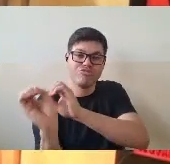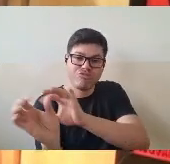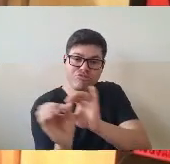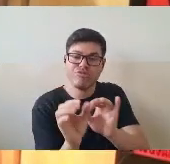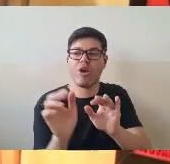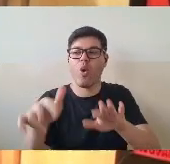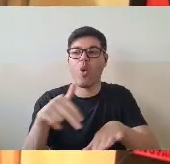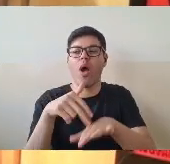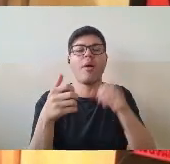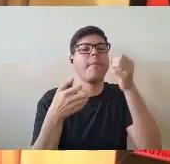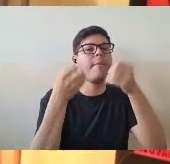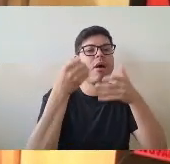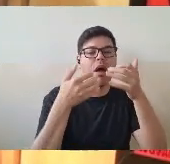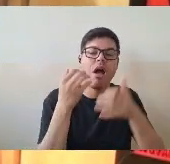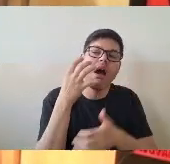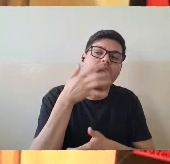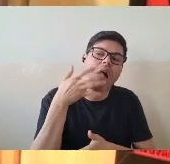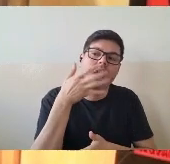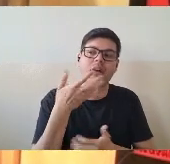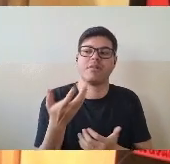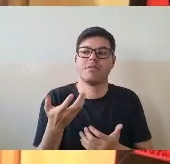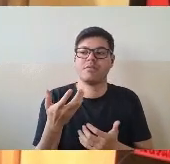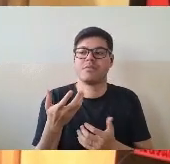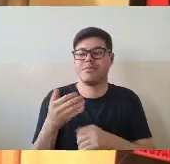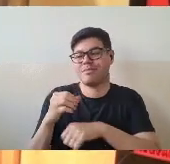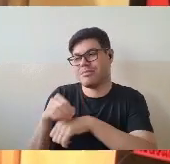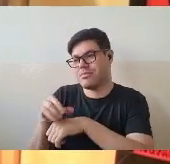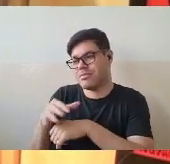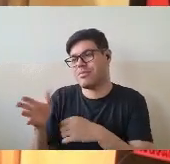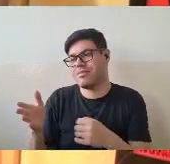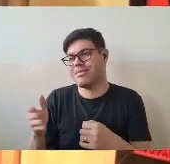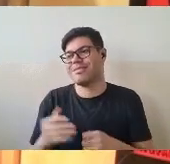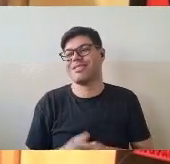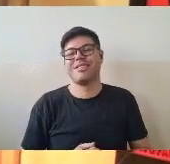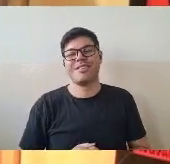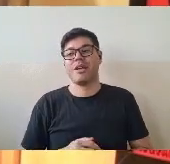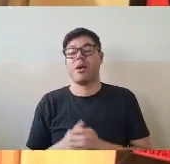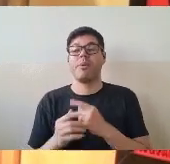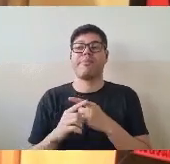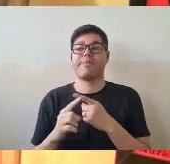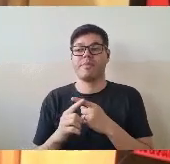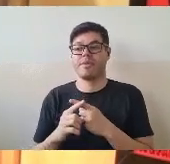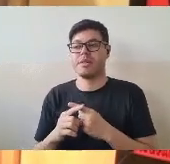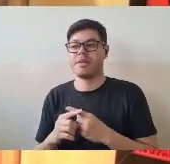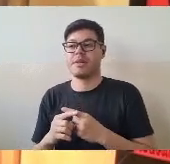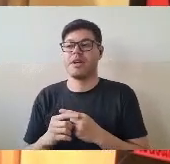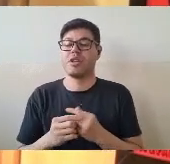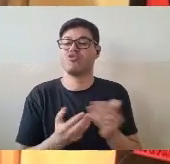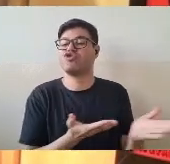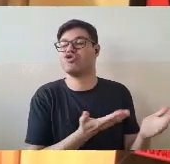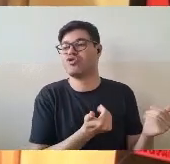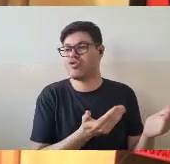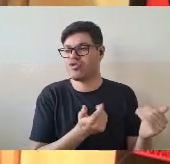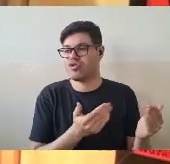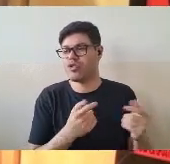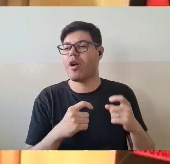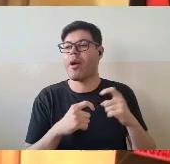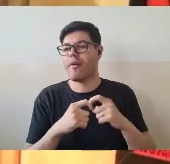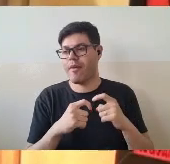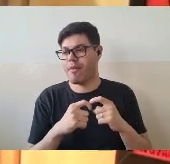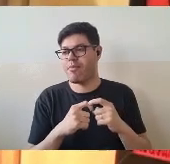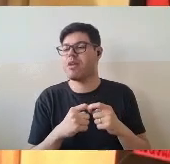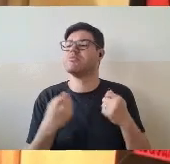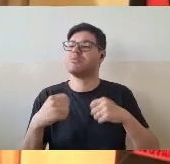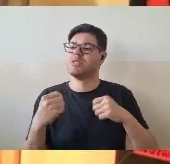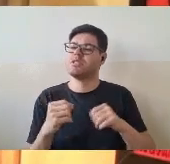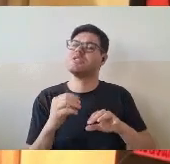sua. os outros pediatras mais novos também aprenderam como é que funciona. Eu tiro o chapéu para o seu trabalho, sempre tirei, sempre falei. O melhor